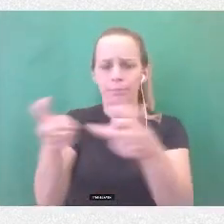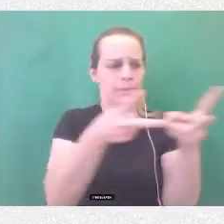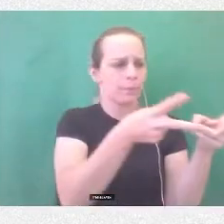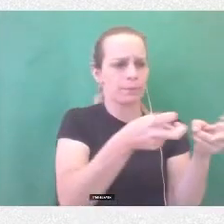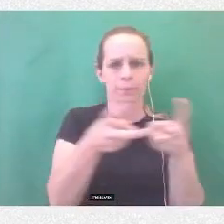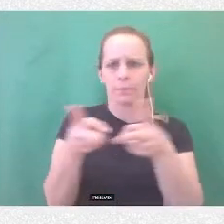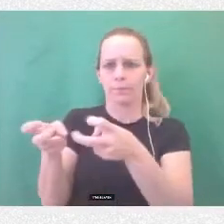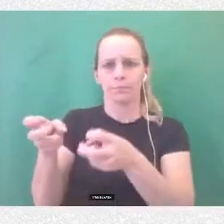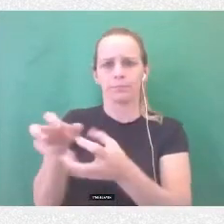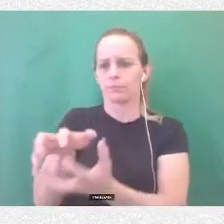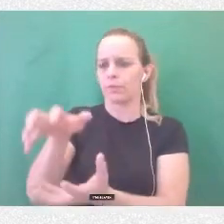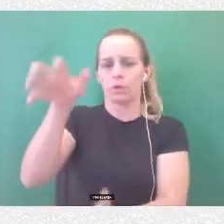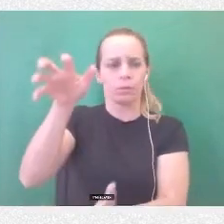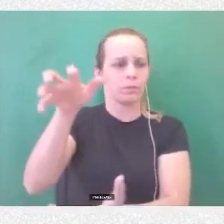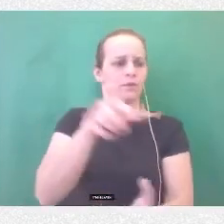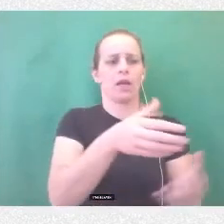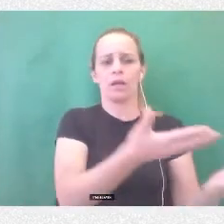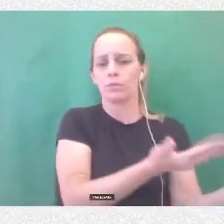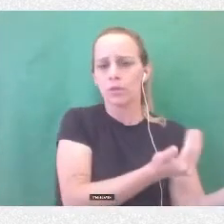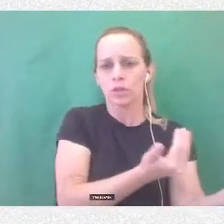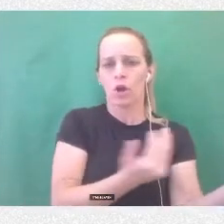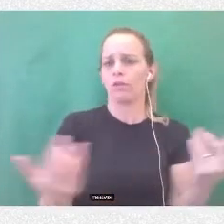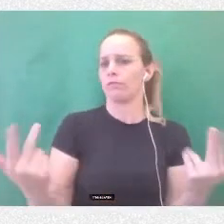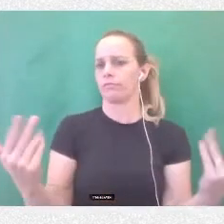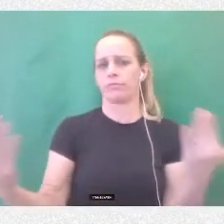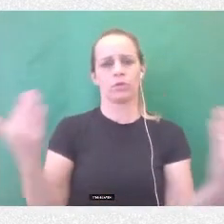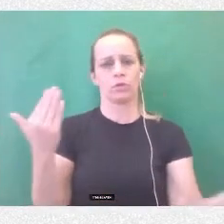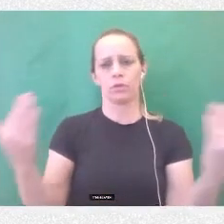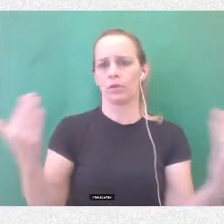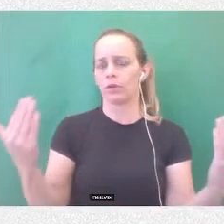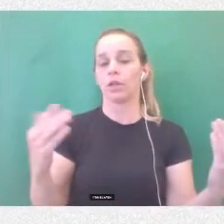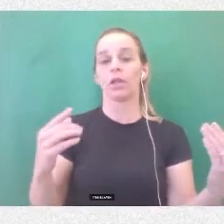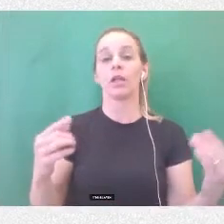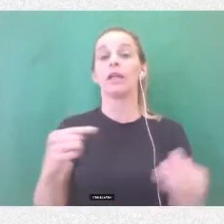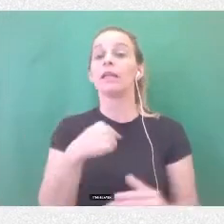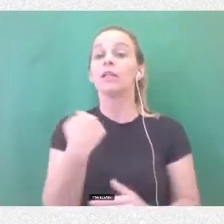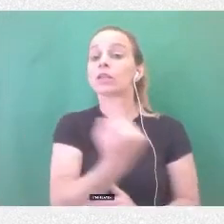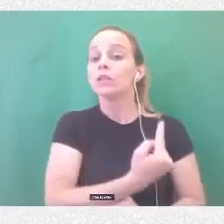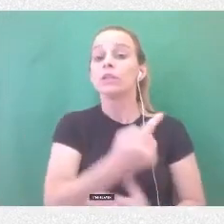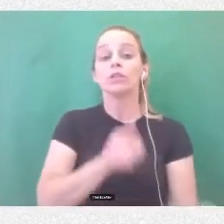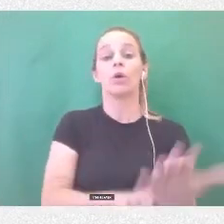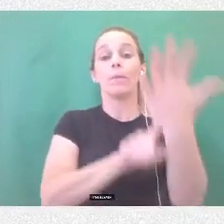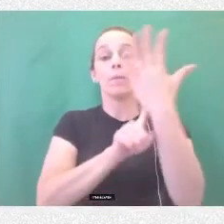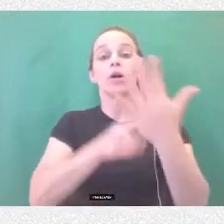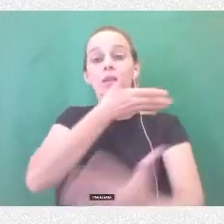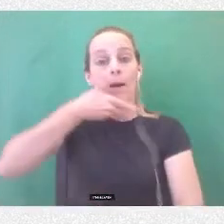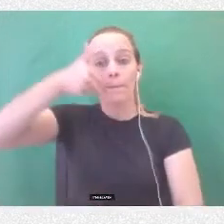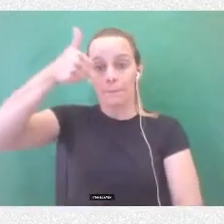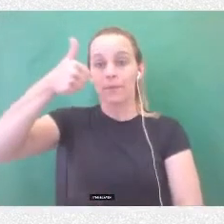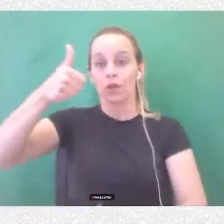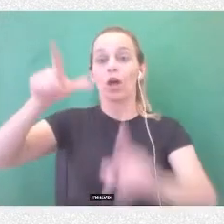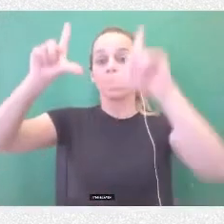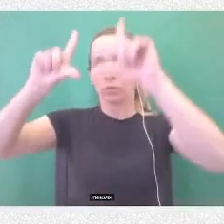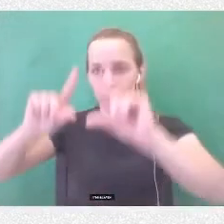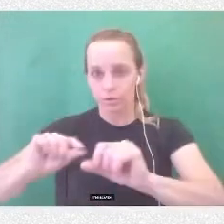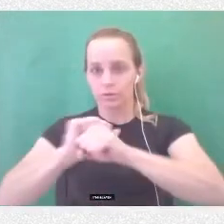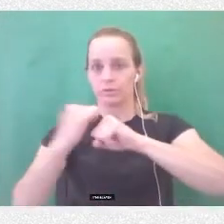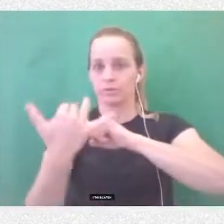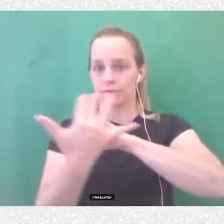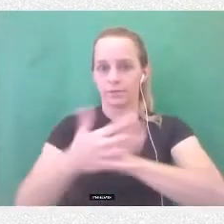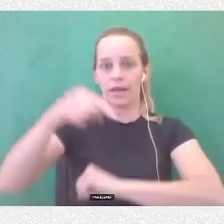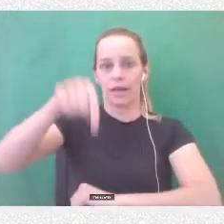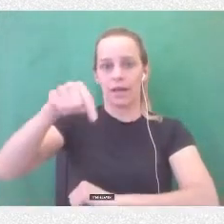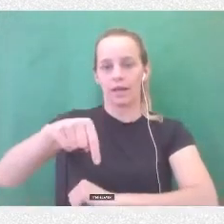da vacinação, a nossa epidemiologia tem demonstrado uma melhora no cenário da pandemia e da COVID-19 aqui no